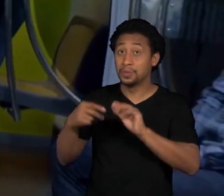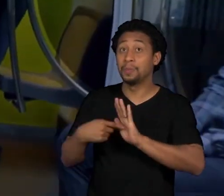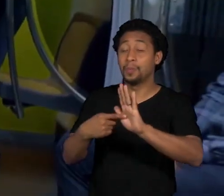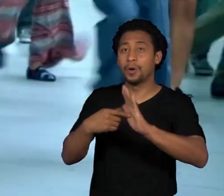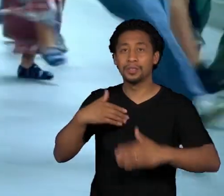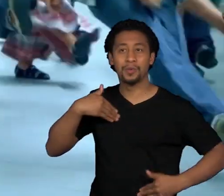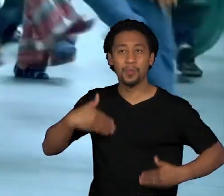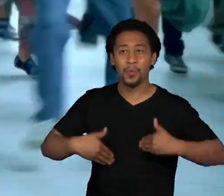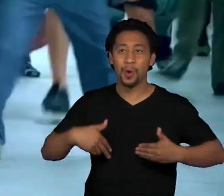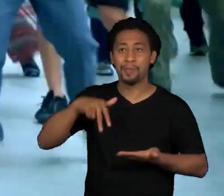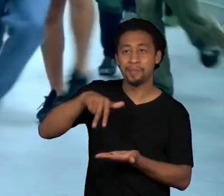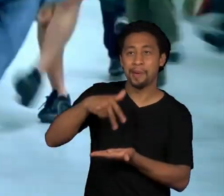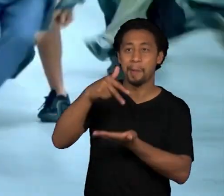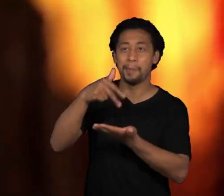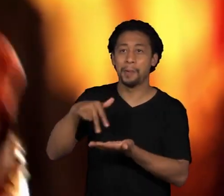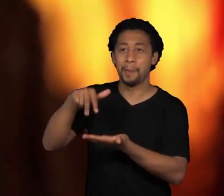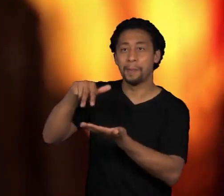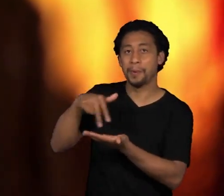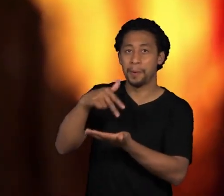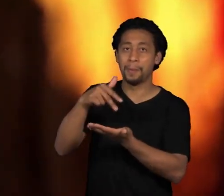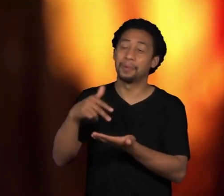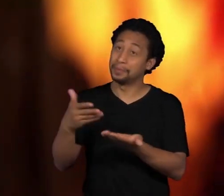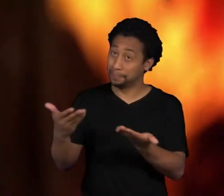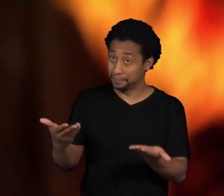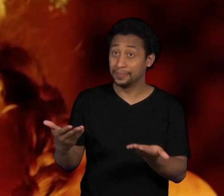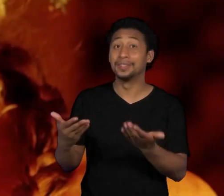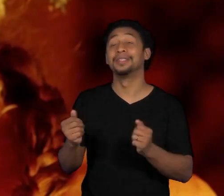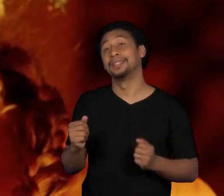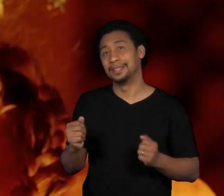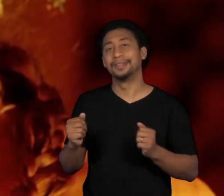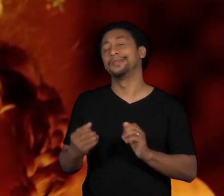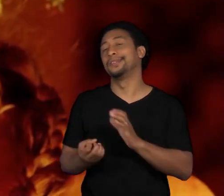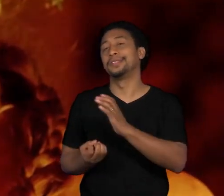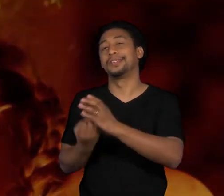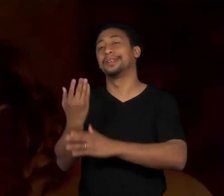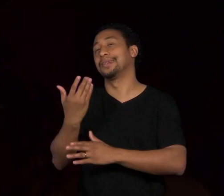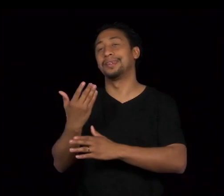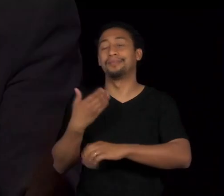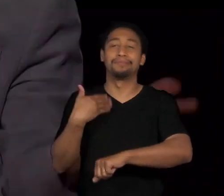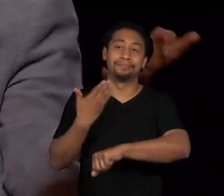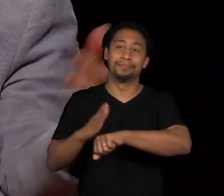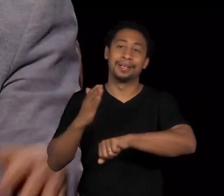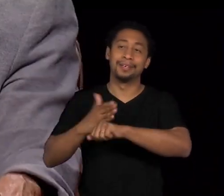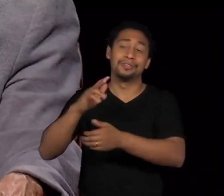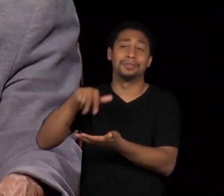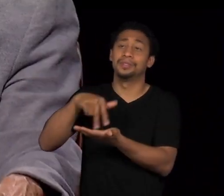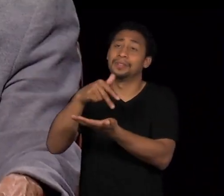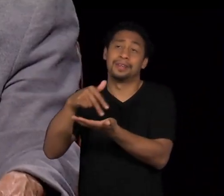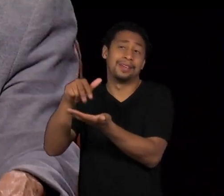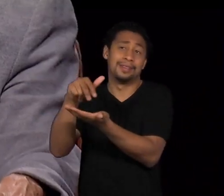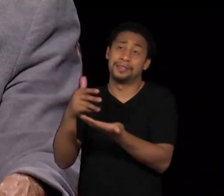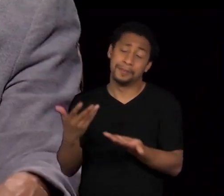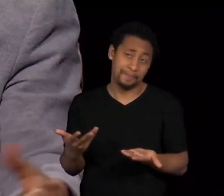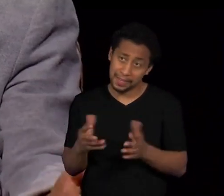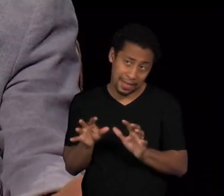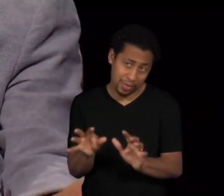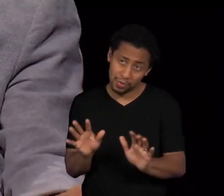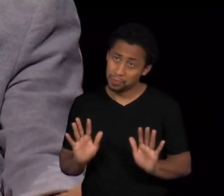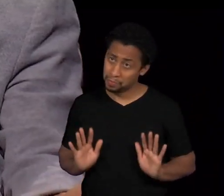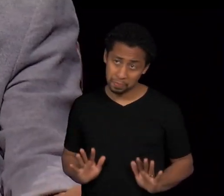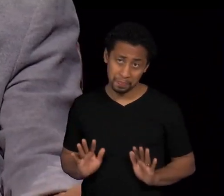de baile né E por meio do qual a gente cria algumas coreografias e é isso não é já na verdade você